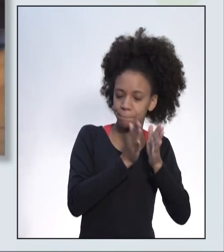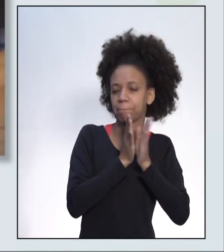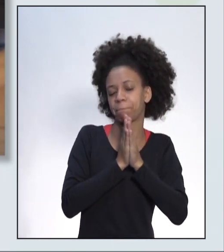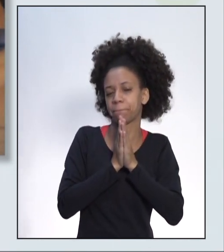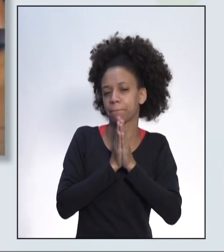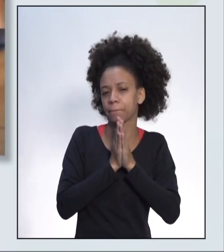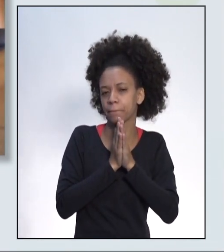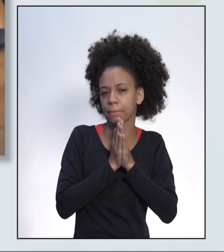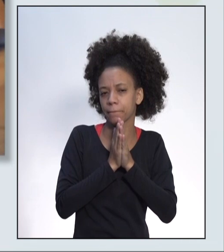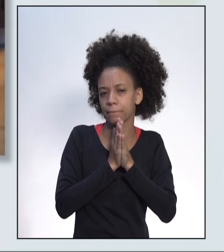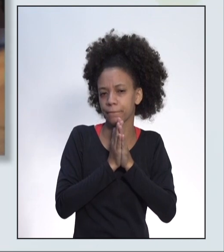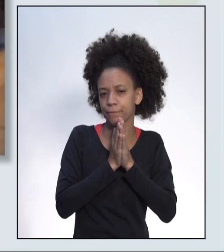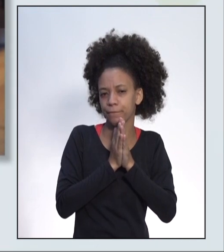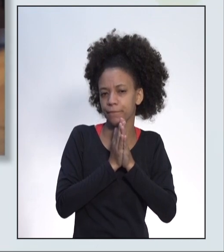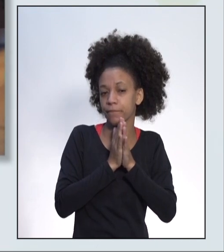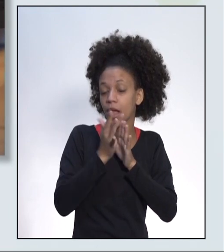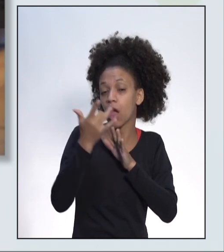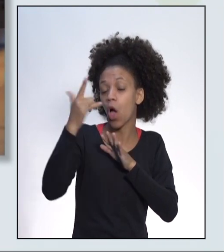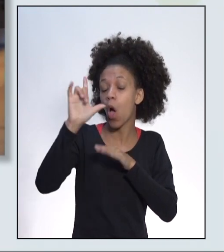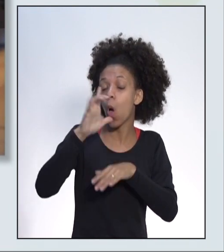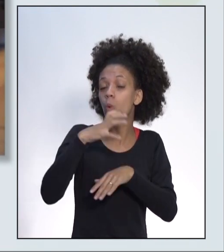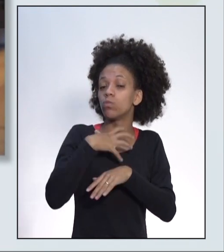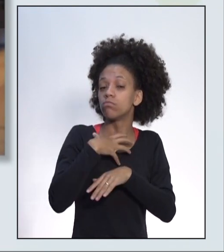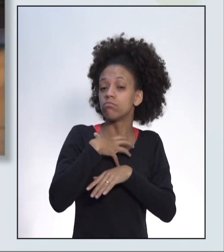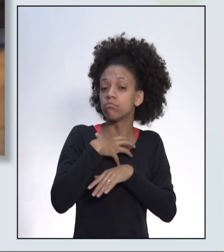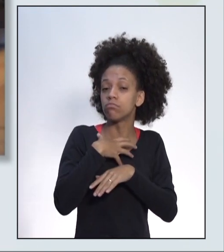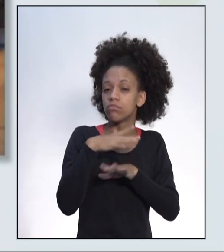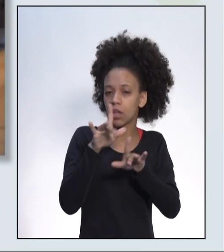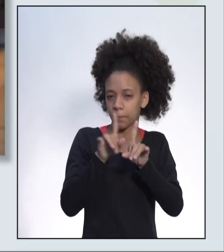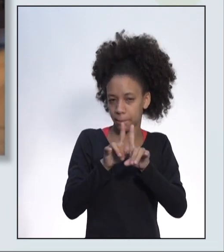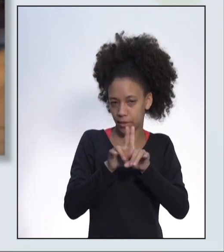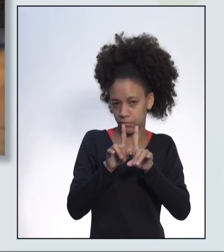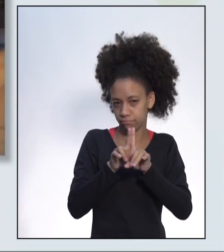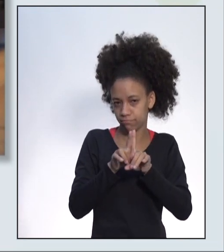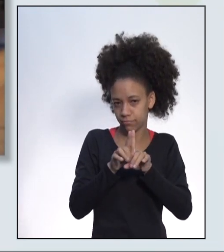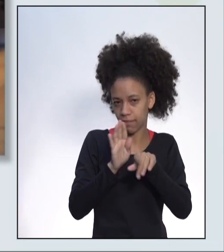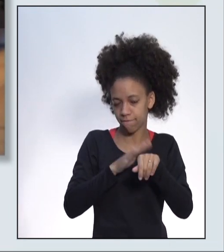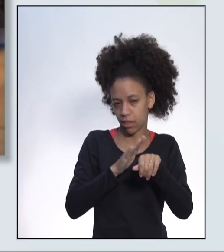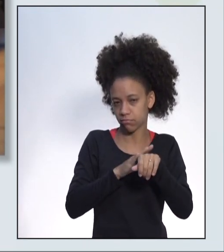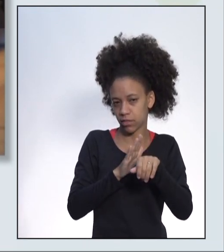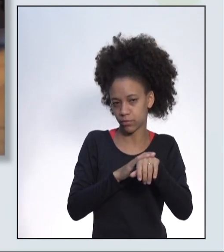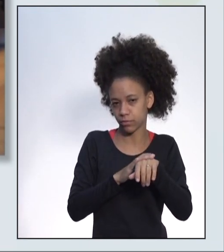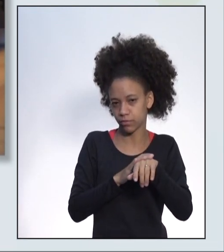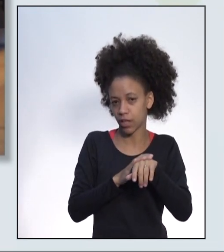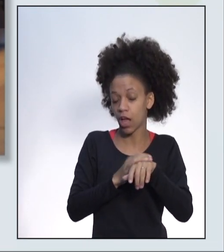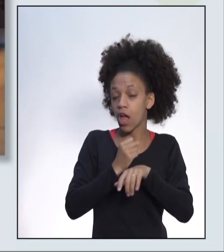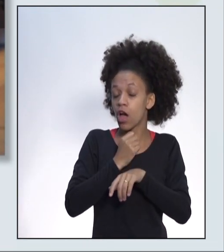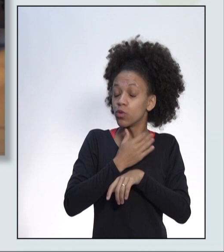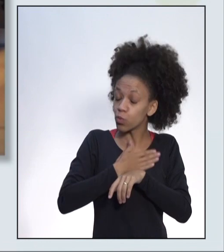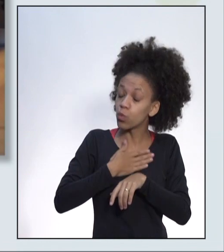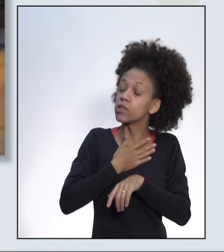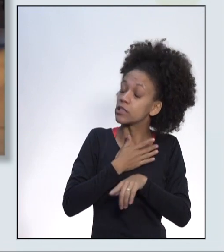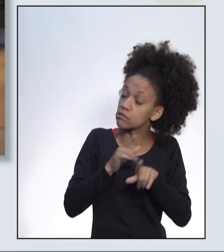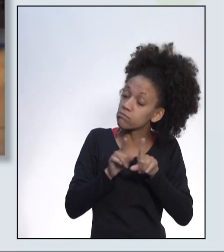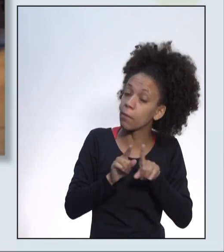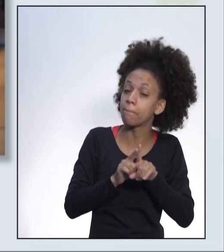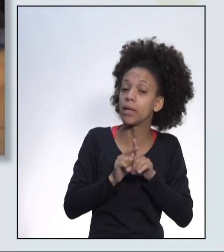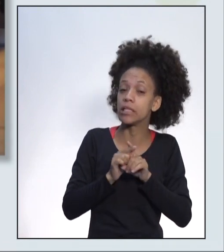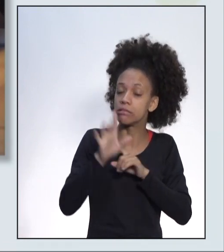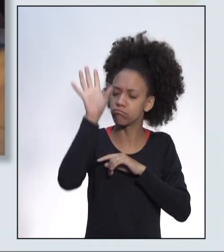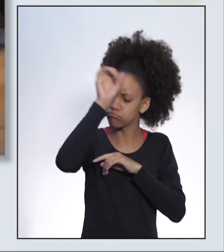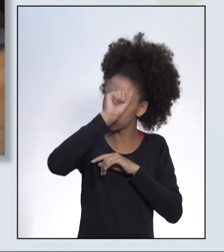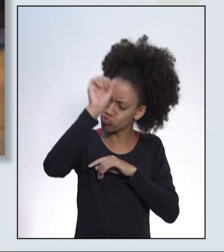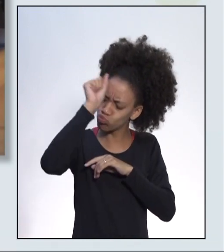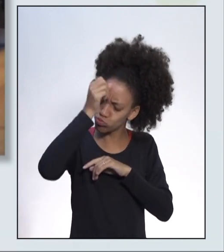é aqui. Outra coisa que eu tô fazendo e que eu tô gostando muito é aprender